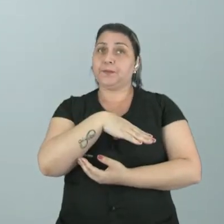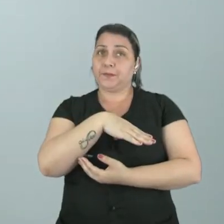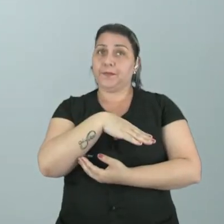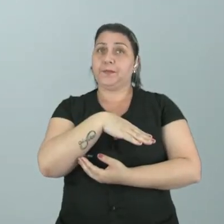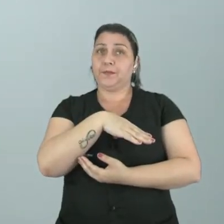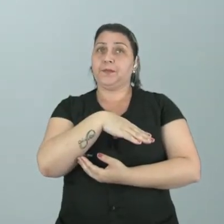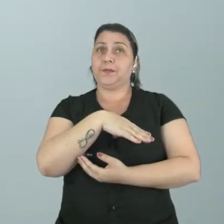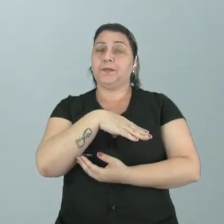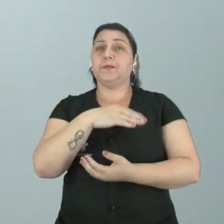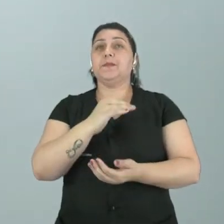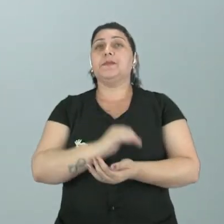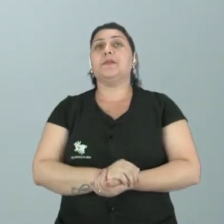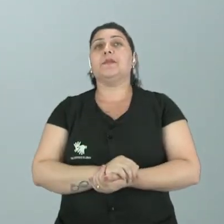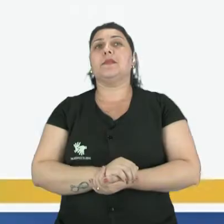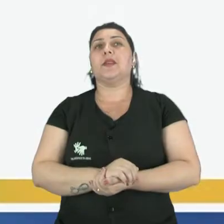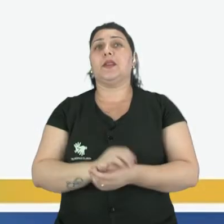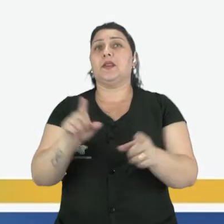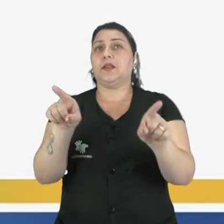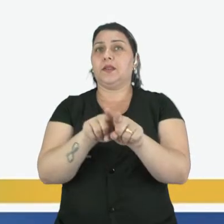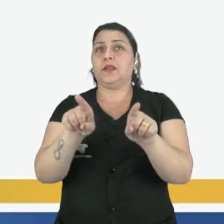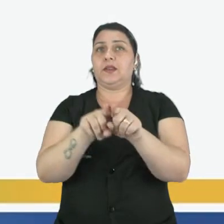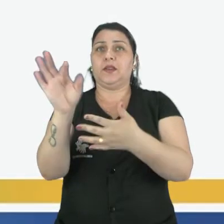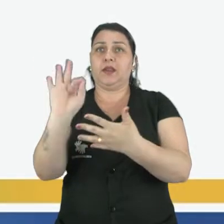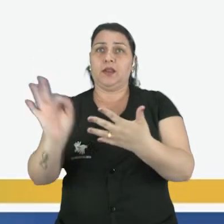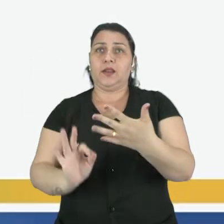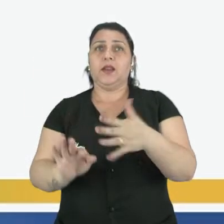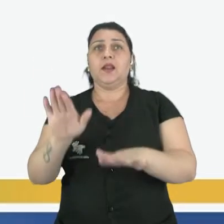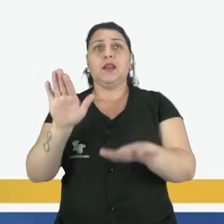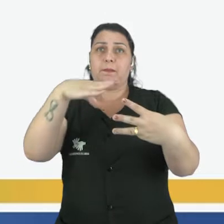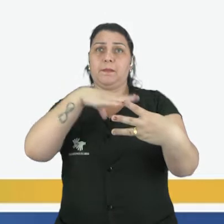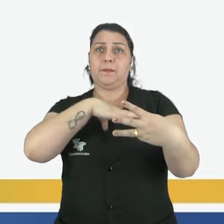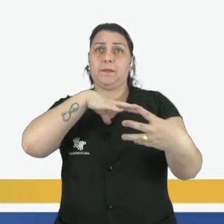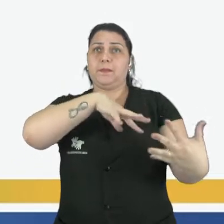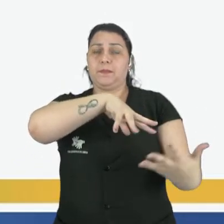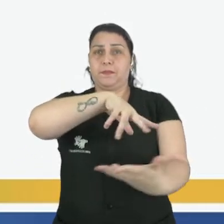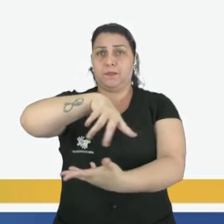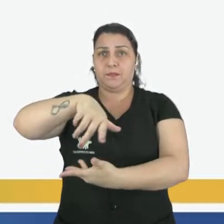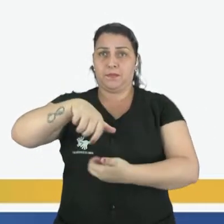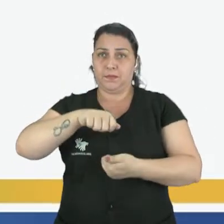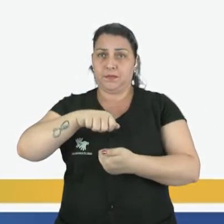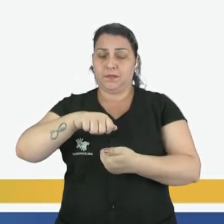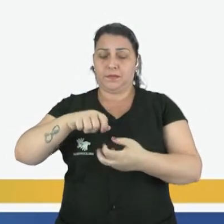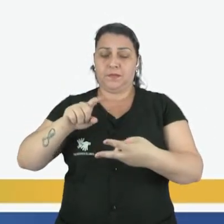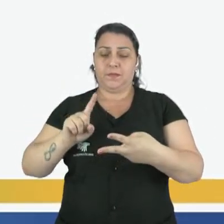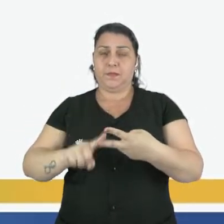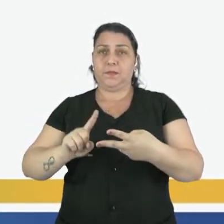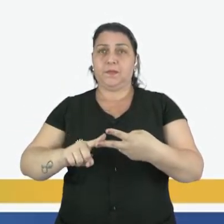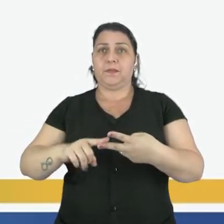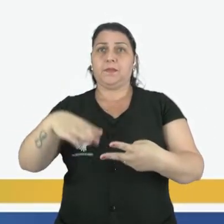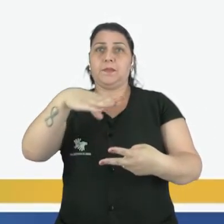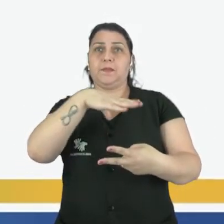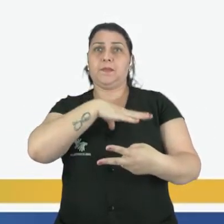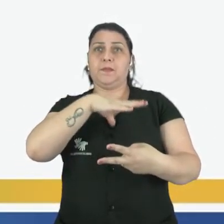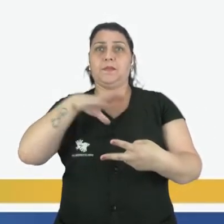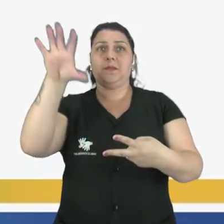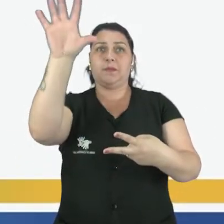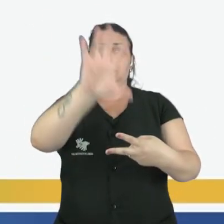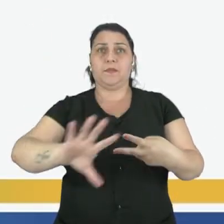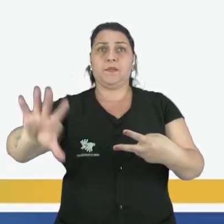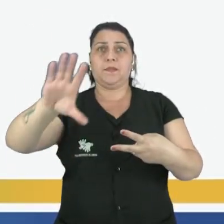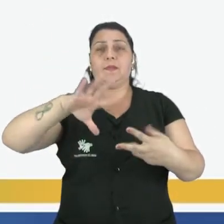chegar à metrópole. Então, o que é metrópole? Uma metrópole nada mais é do que uma forma de classificação das